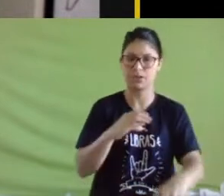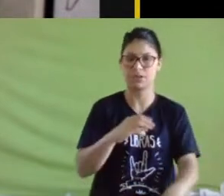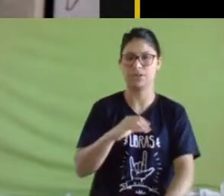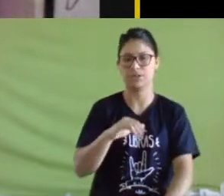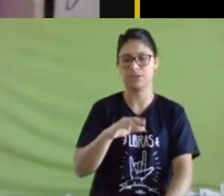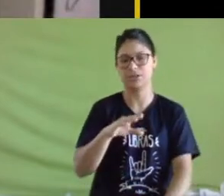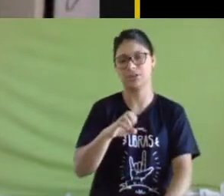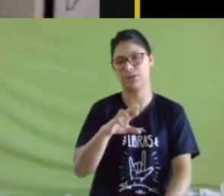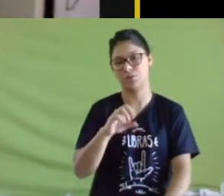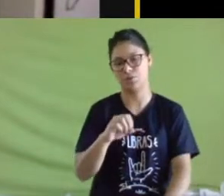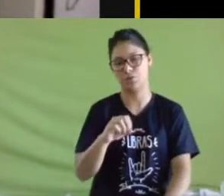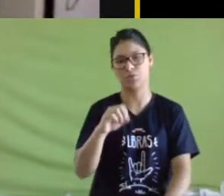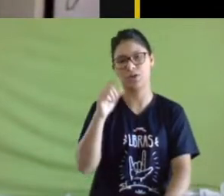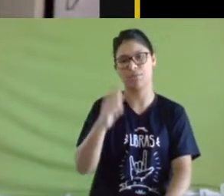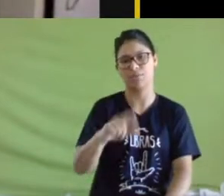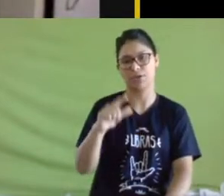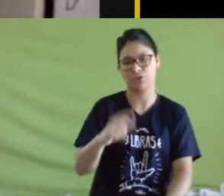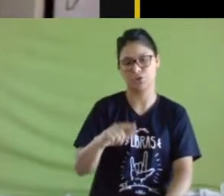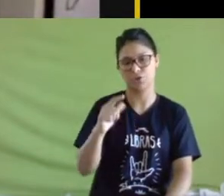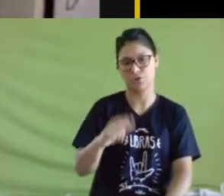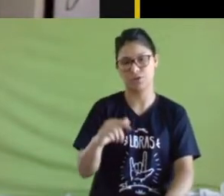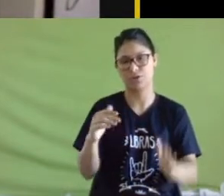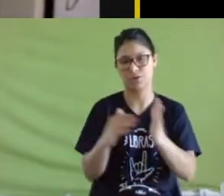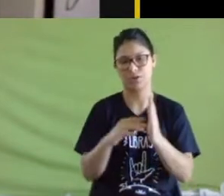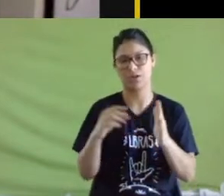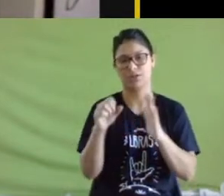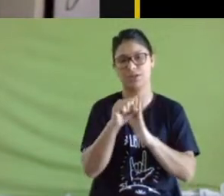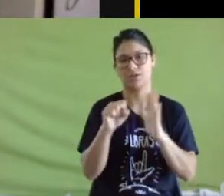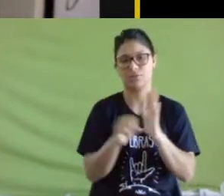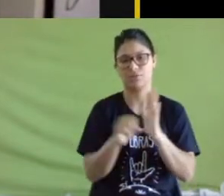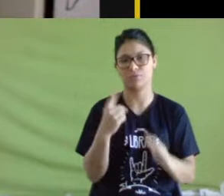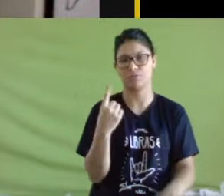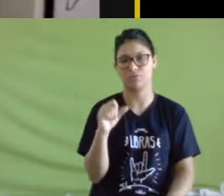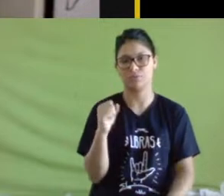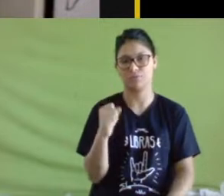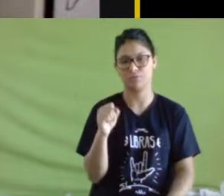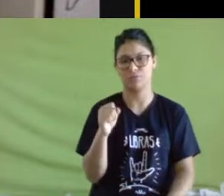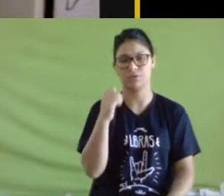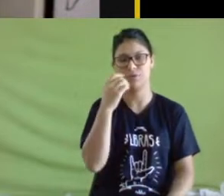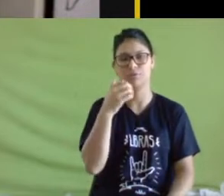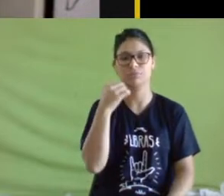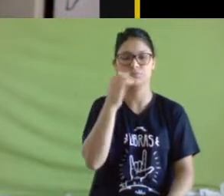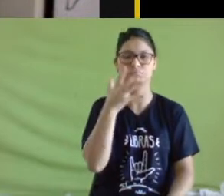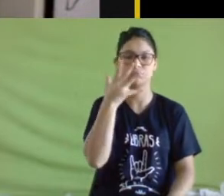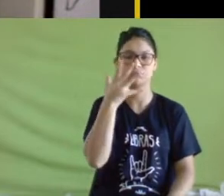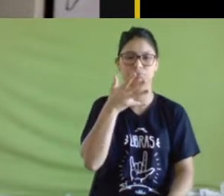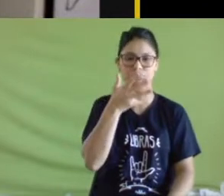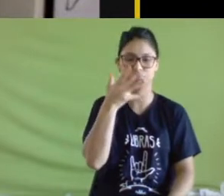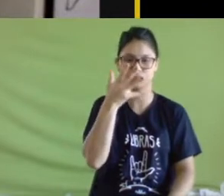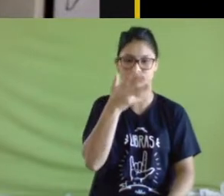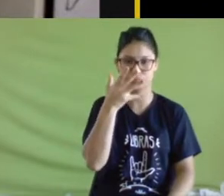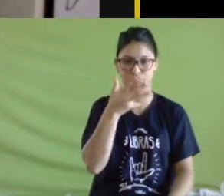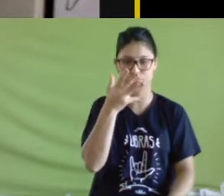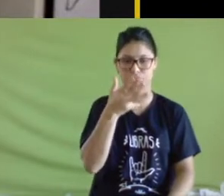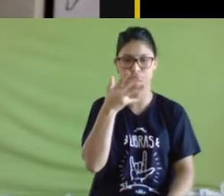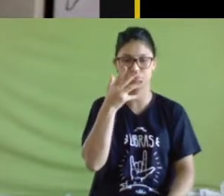que repetiram os dois até o século XVIII, o discurso era sempre um